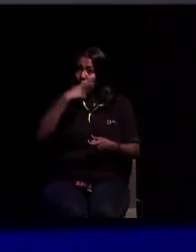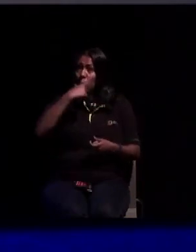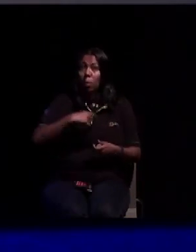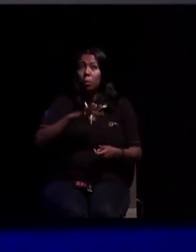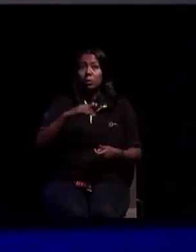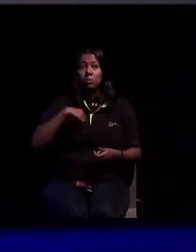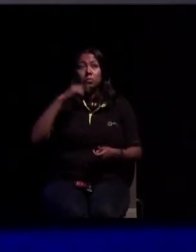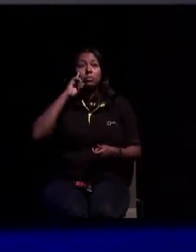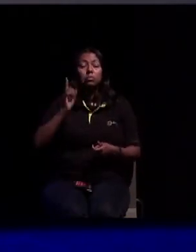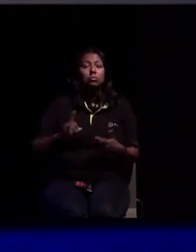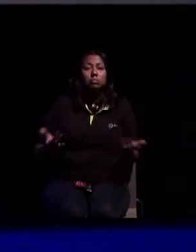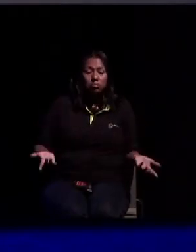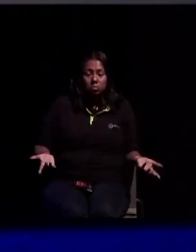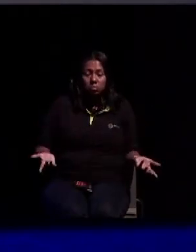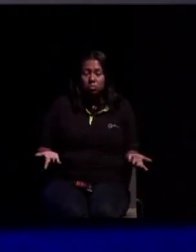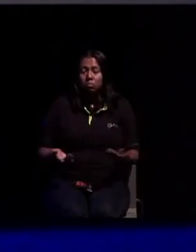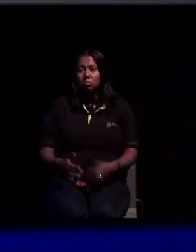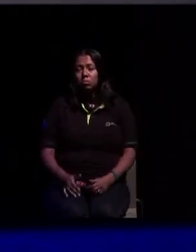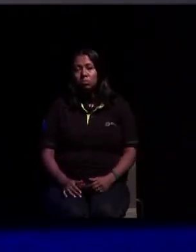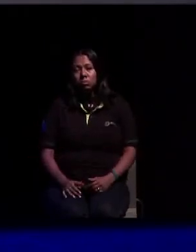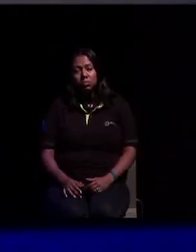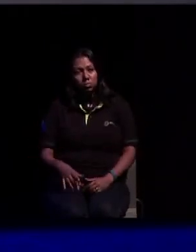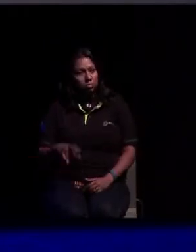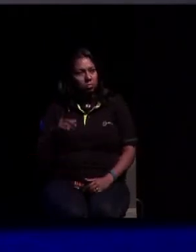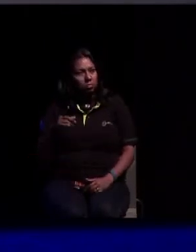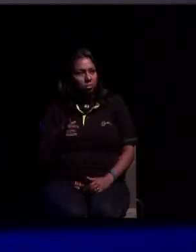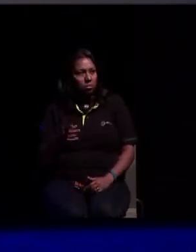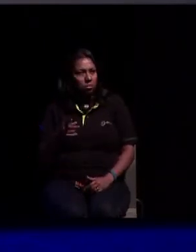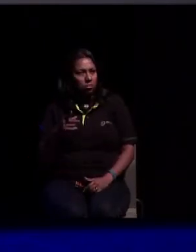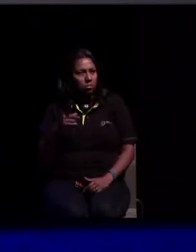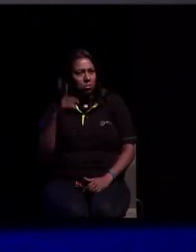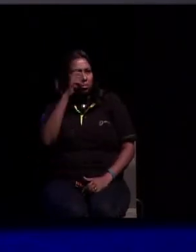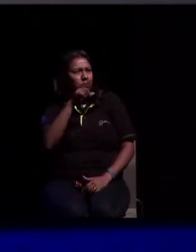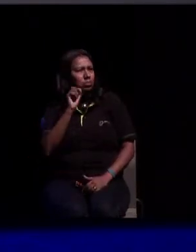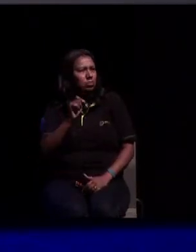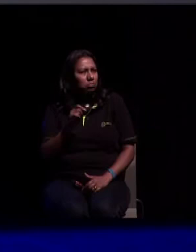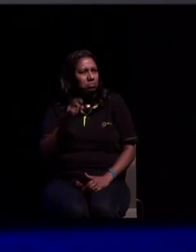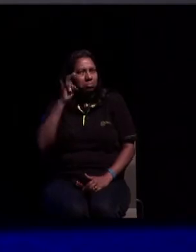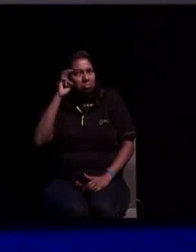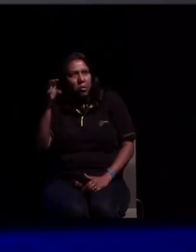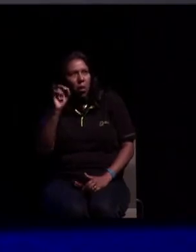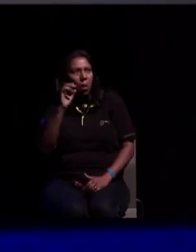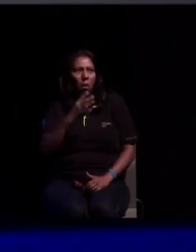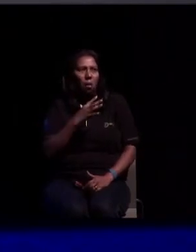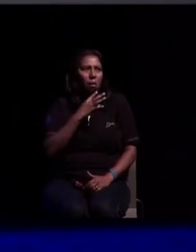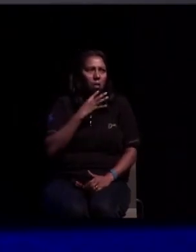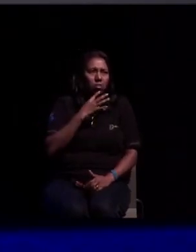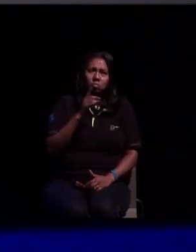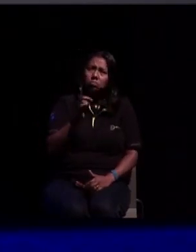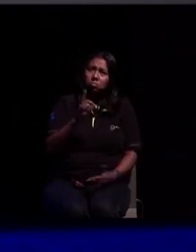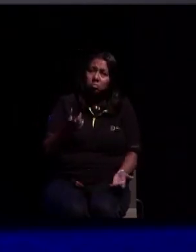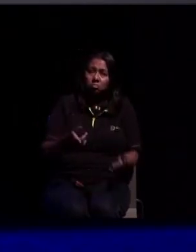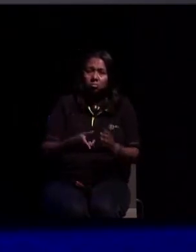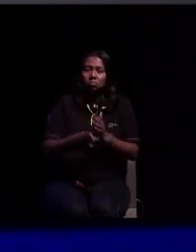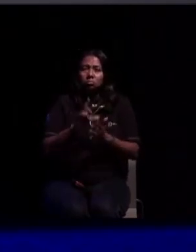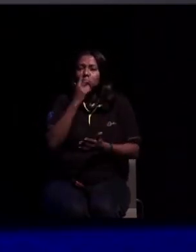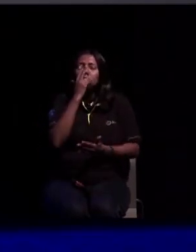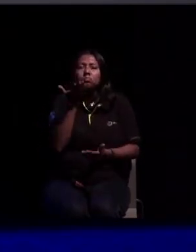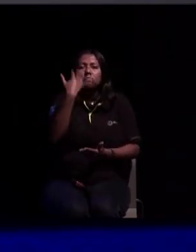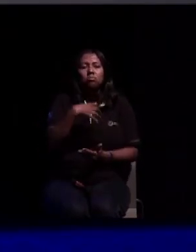é uma dificuldade de capacidade de conhecimento e de inteligência. É uma dificuldade, antes de tudo, afetiva.